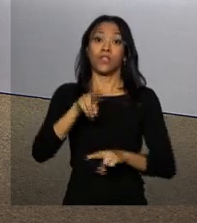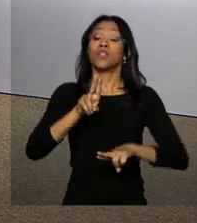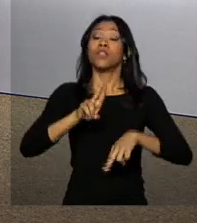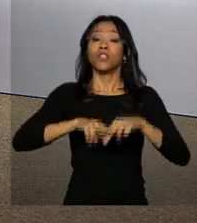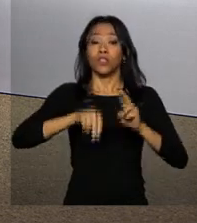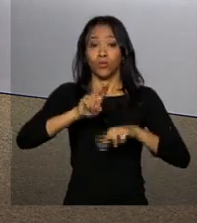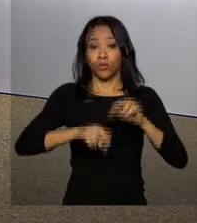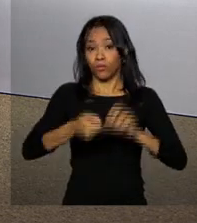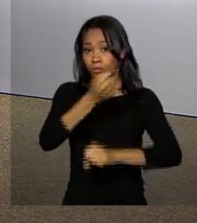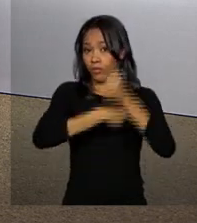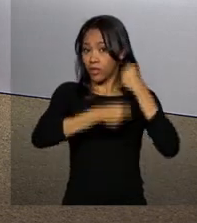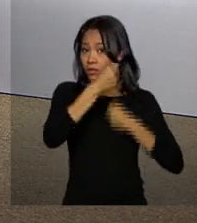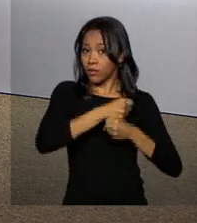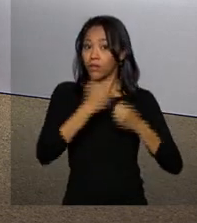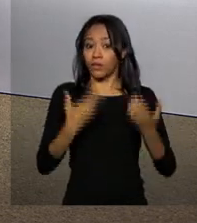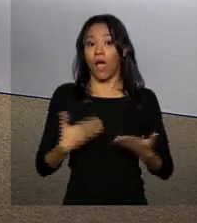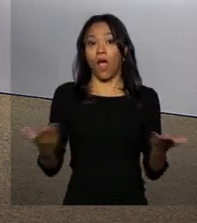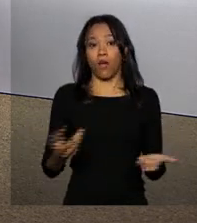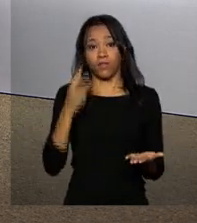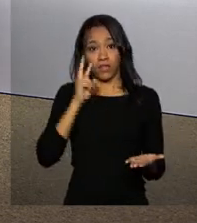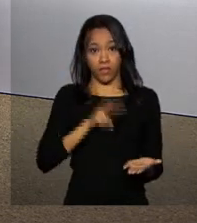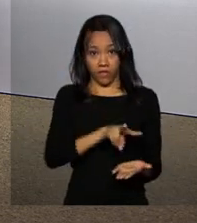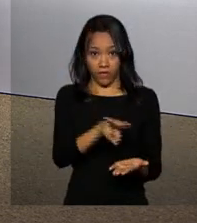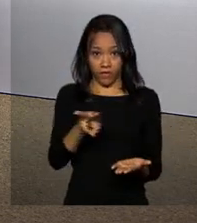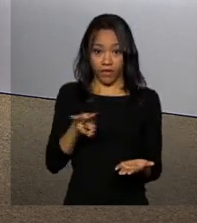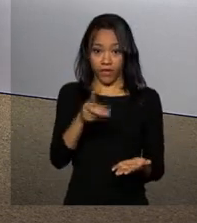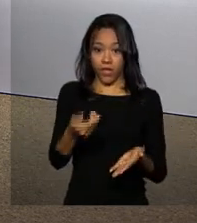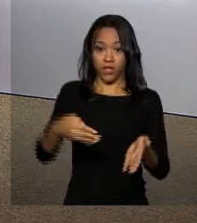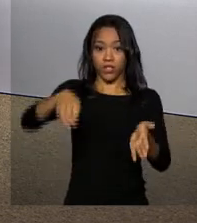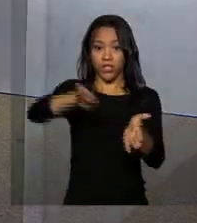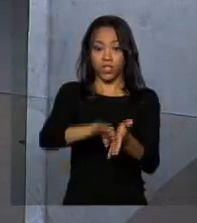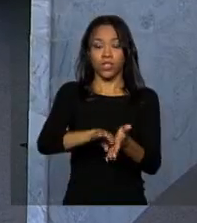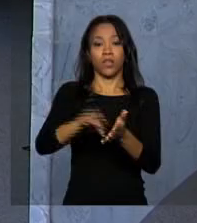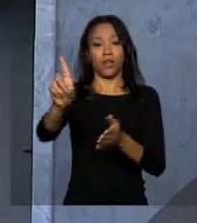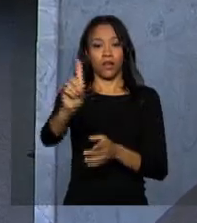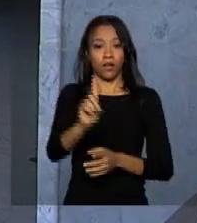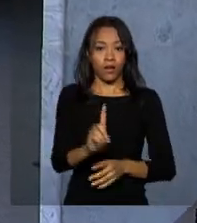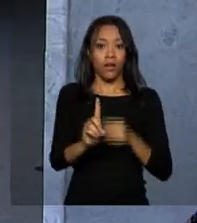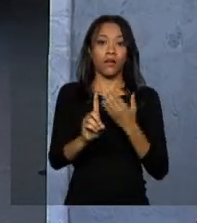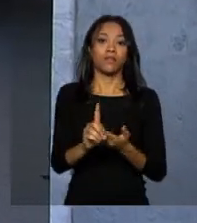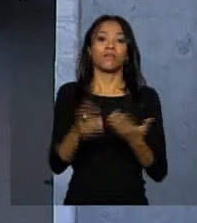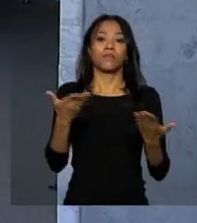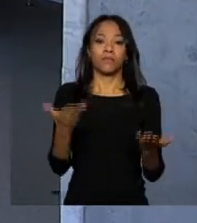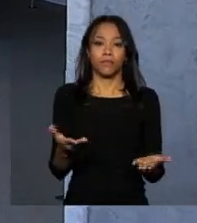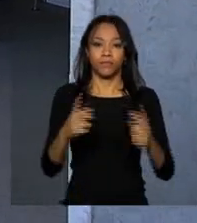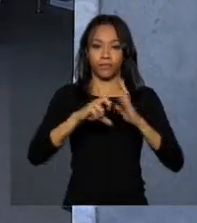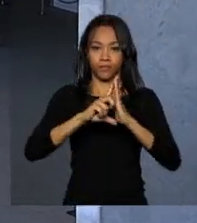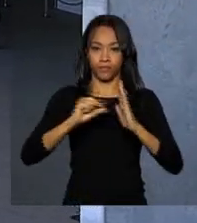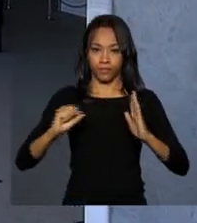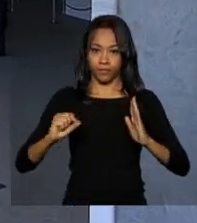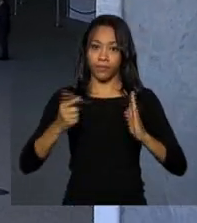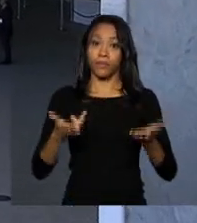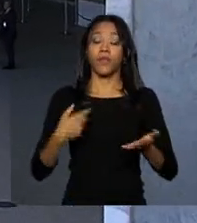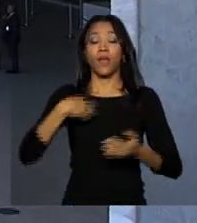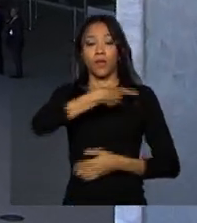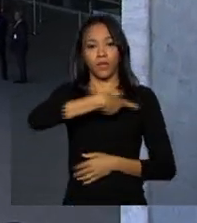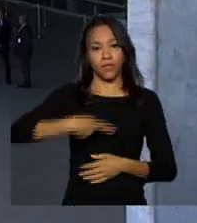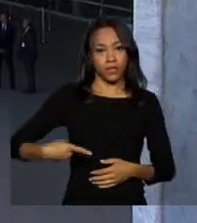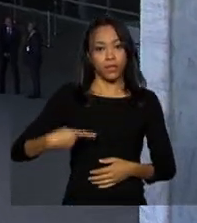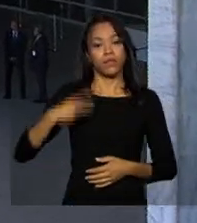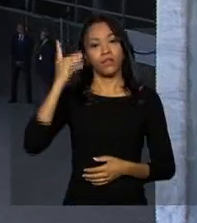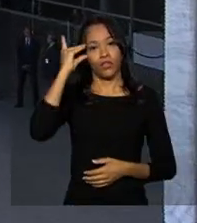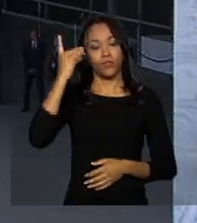Neste momento, você acompanha imagens ao vivo da chegada de Merkel ao Palácio do Planalto. A presidenta Dilma Rousseff